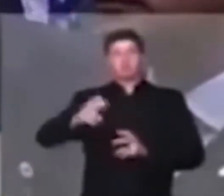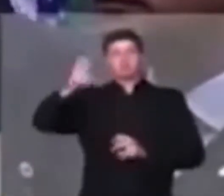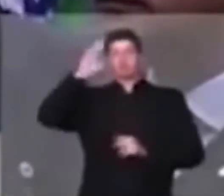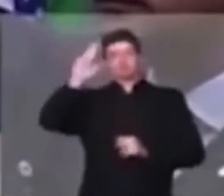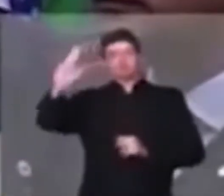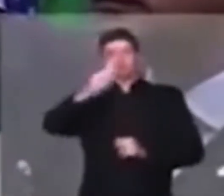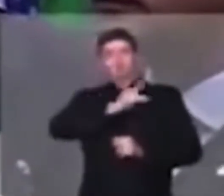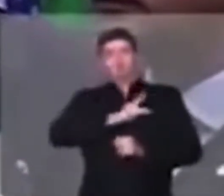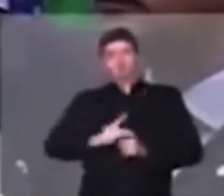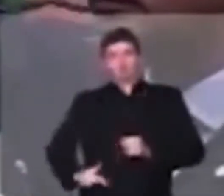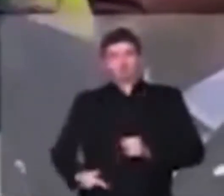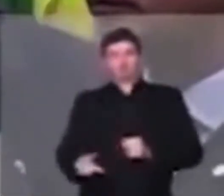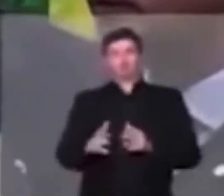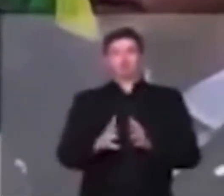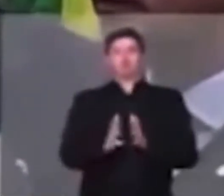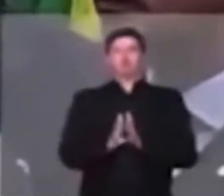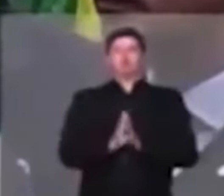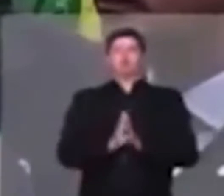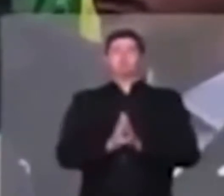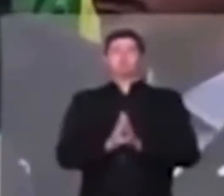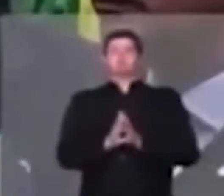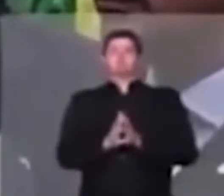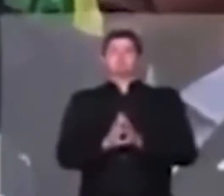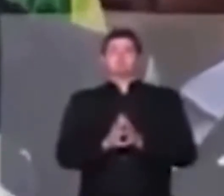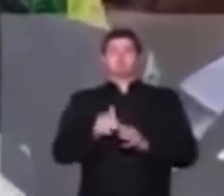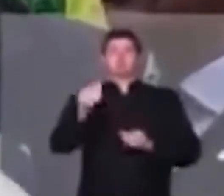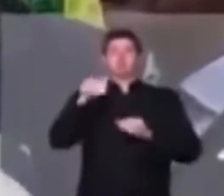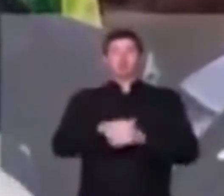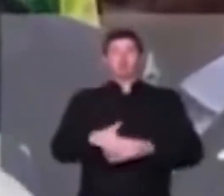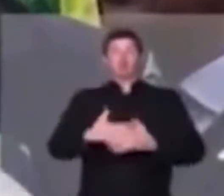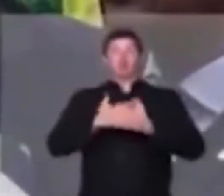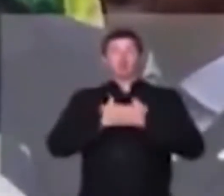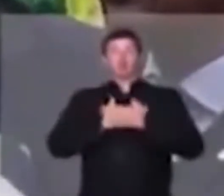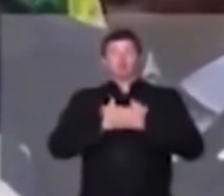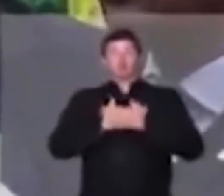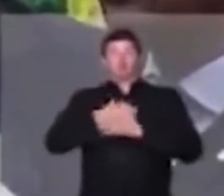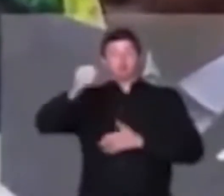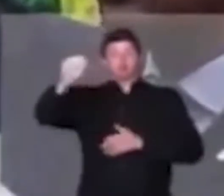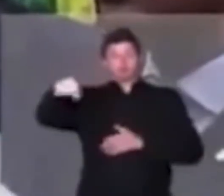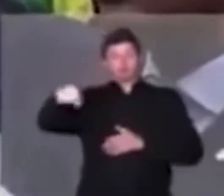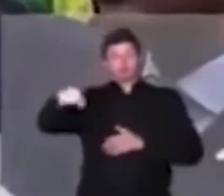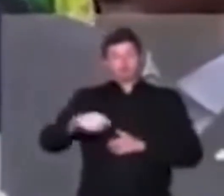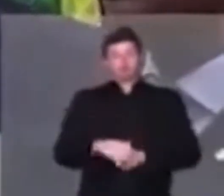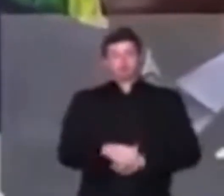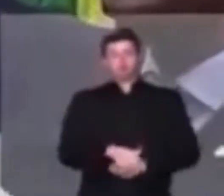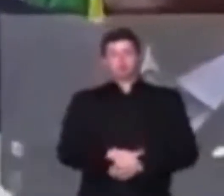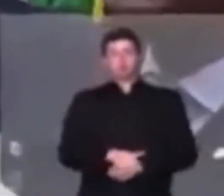Senhor presidente, o meu voto é sim.